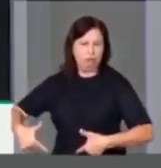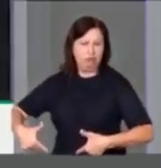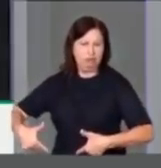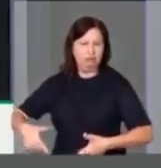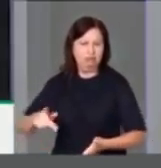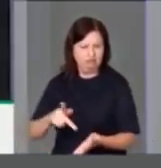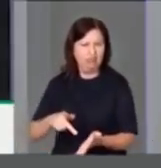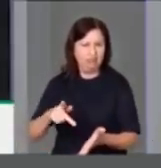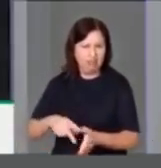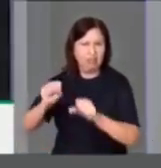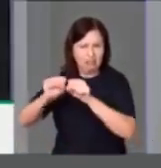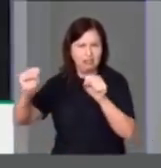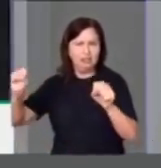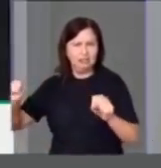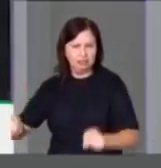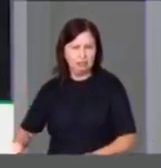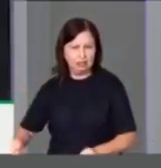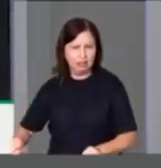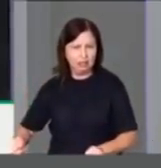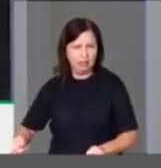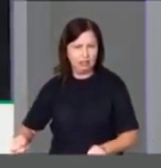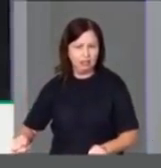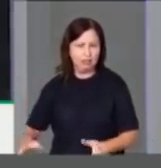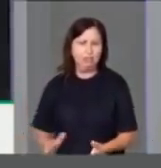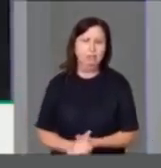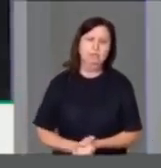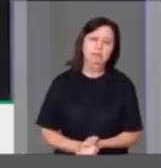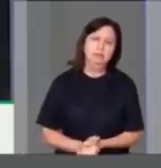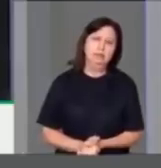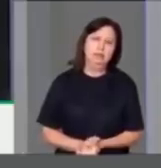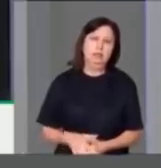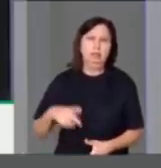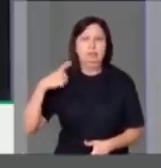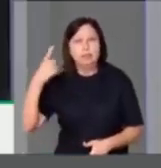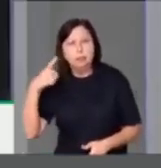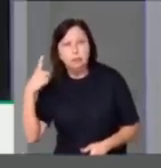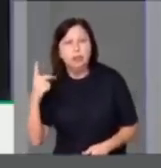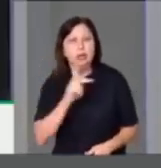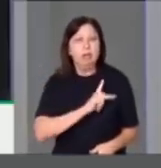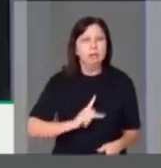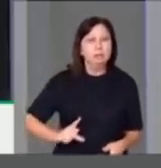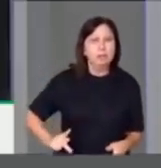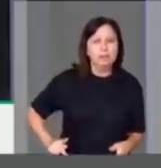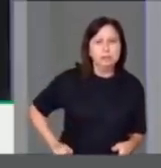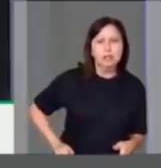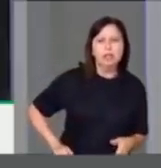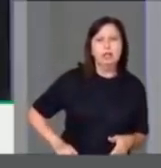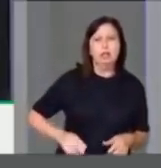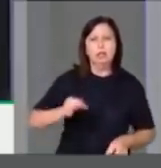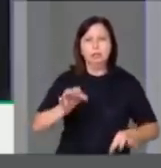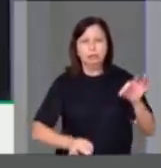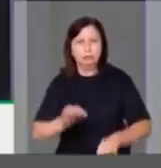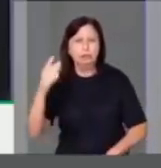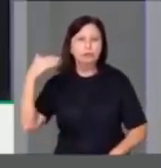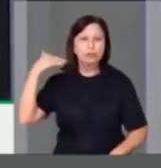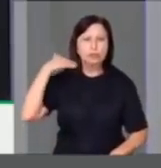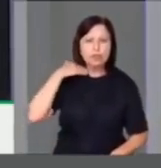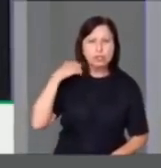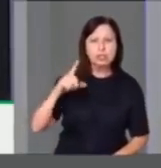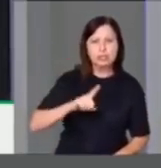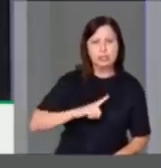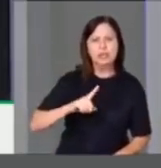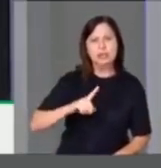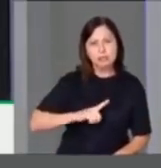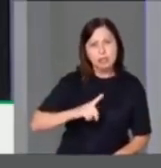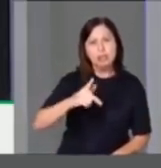deputados, senadores, juízes, ministros do Supremo Tribunal Federal, presidente da República? É esse sistema de privilégios que a